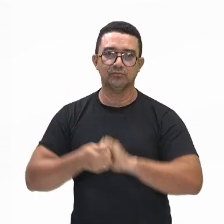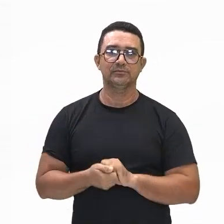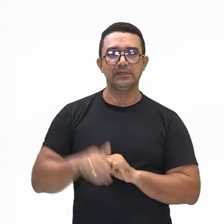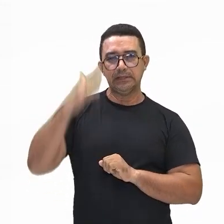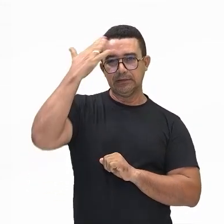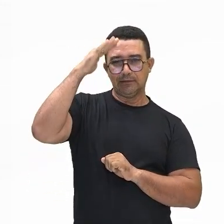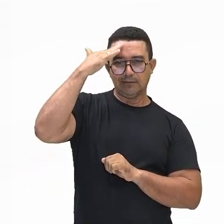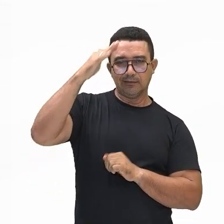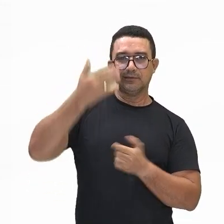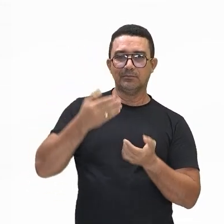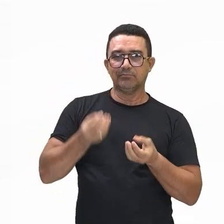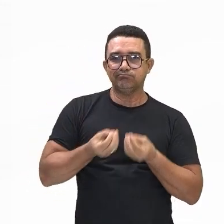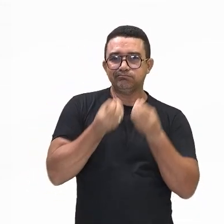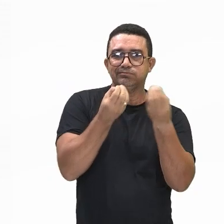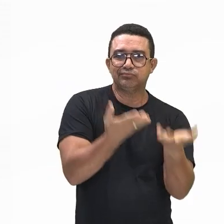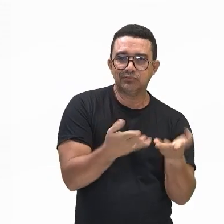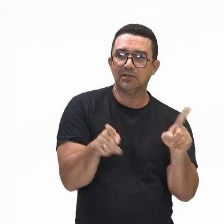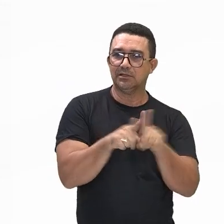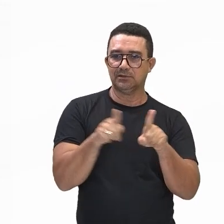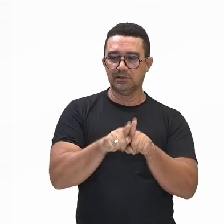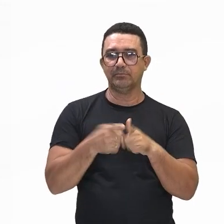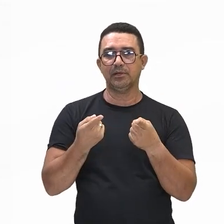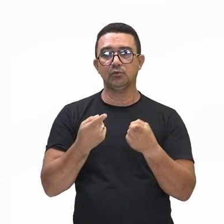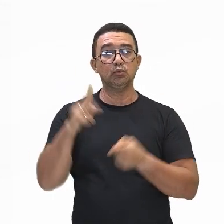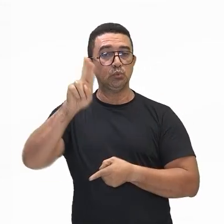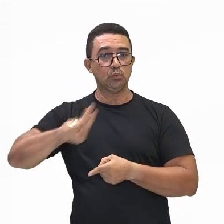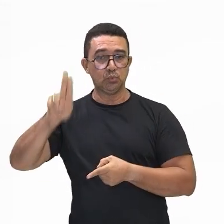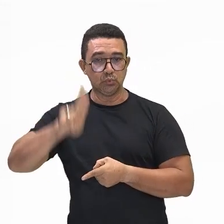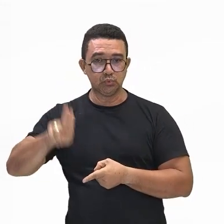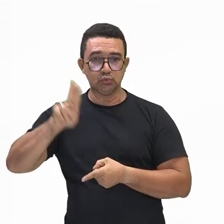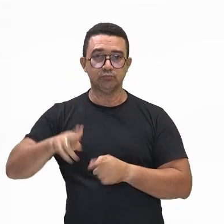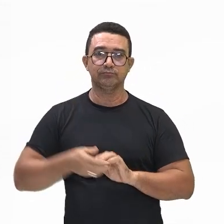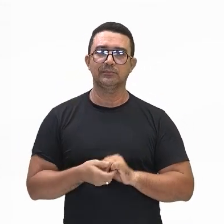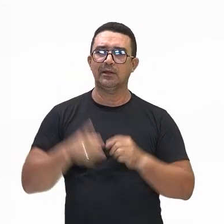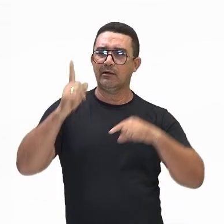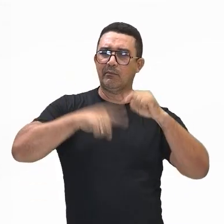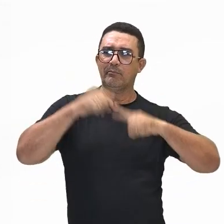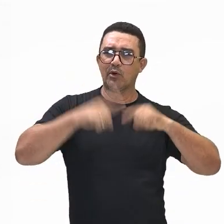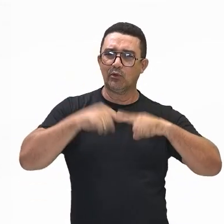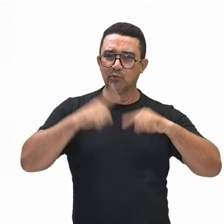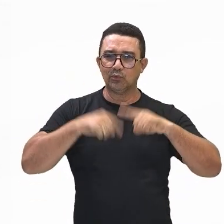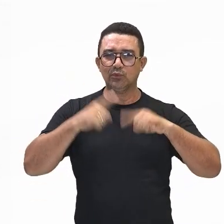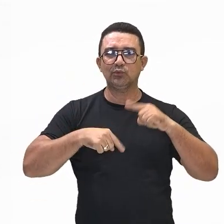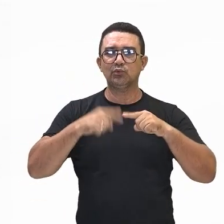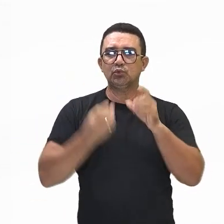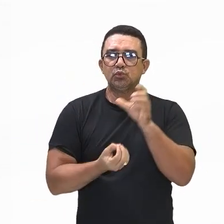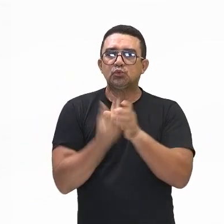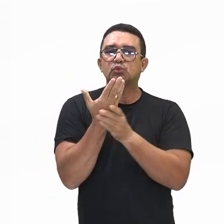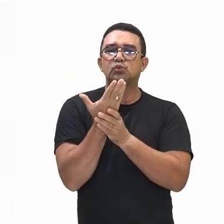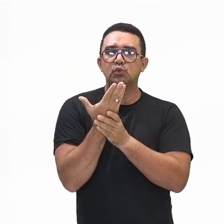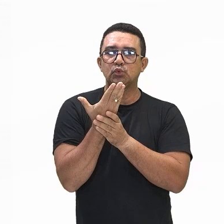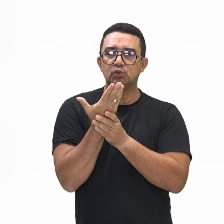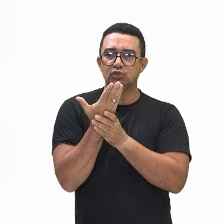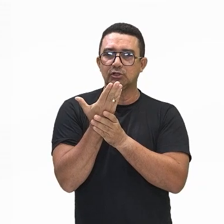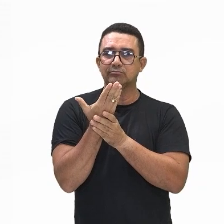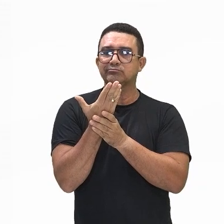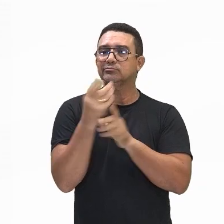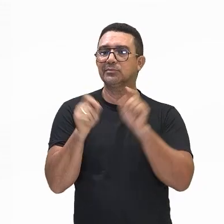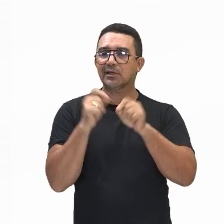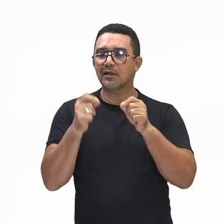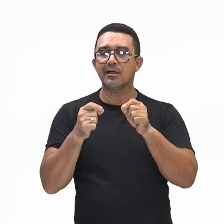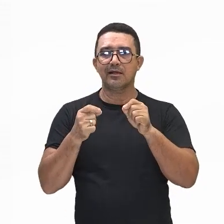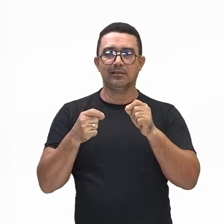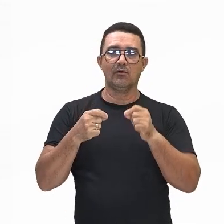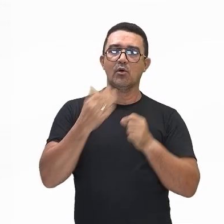da distribuição e do consumo, tá? E esses produtos, gente, eles são resultantes aí que acabam incluindo os